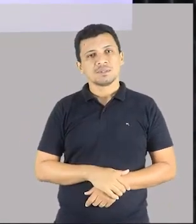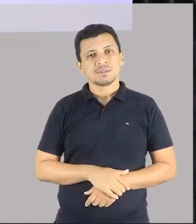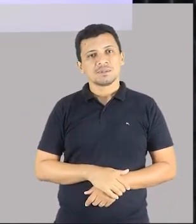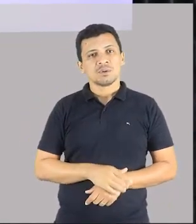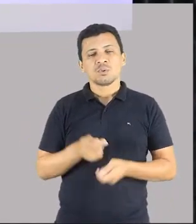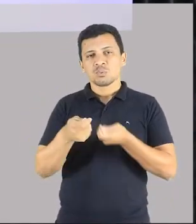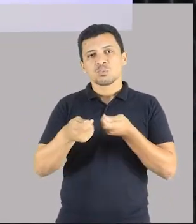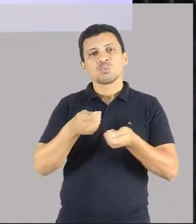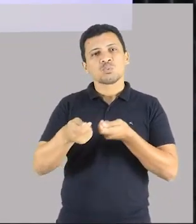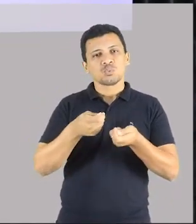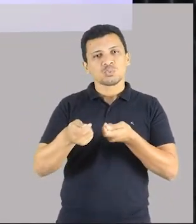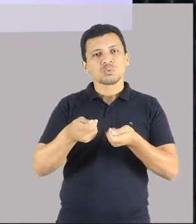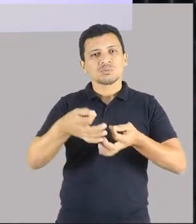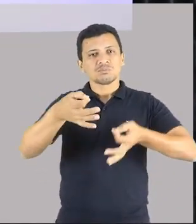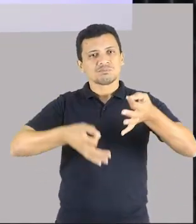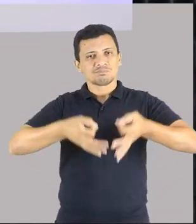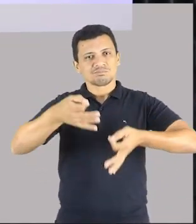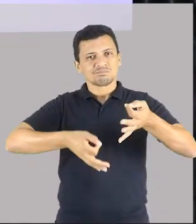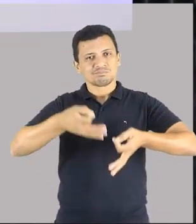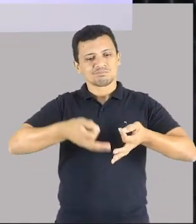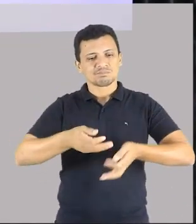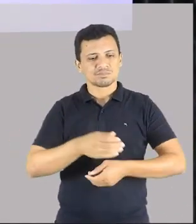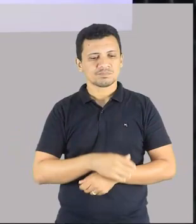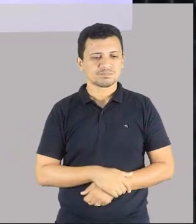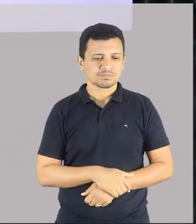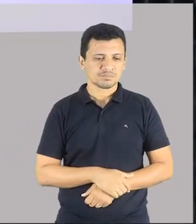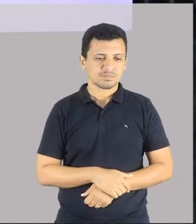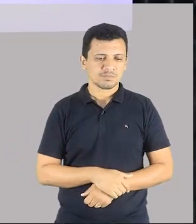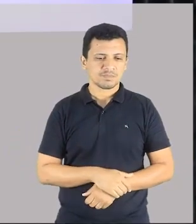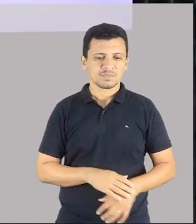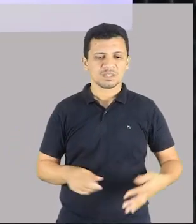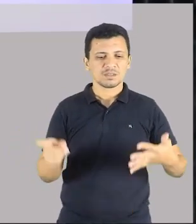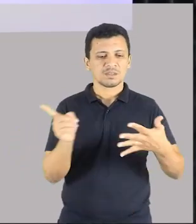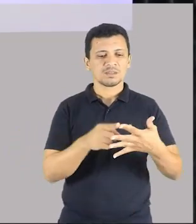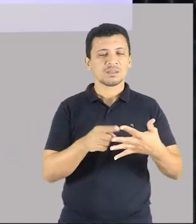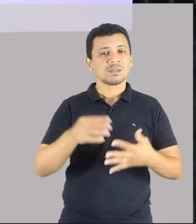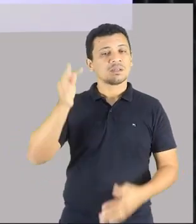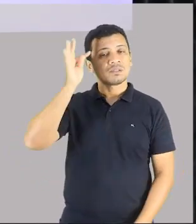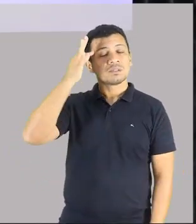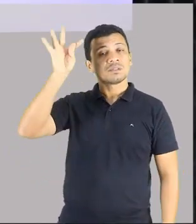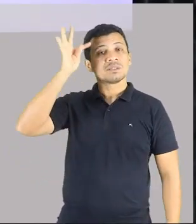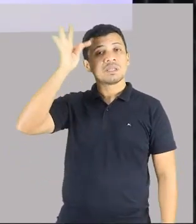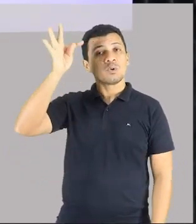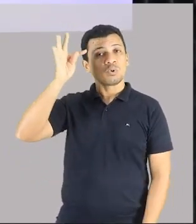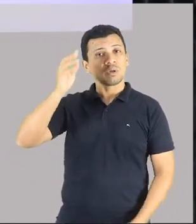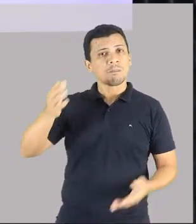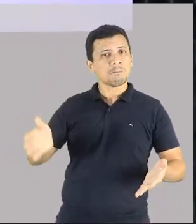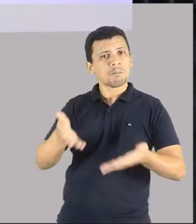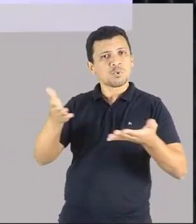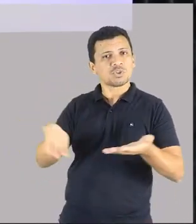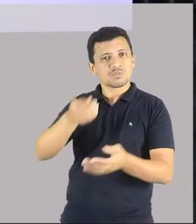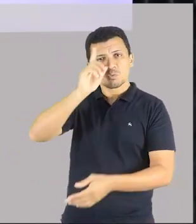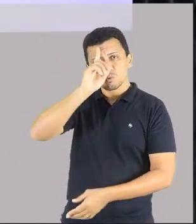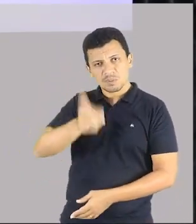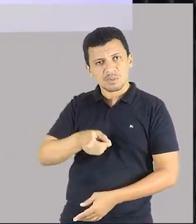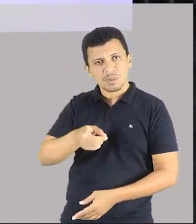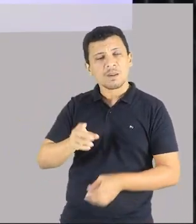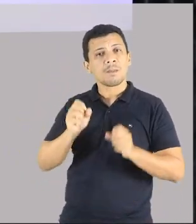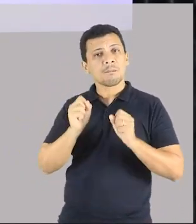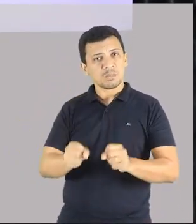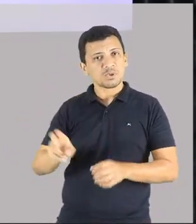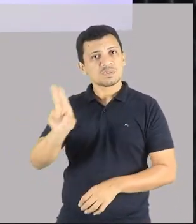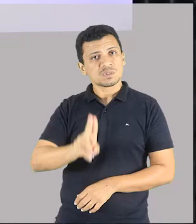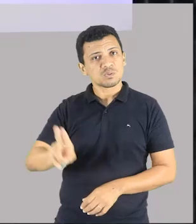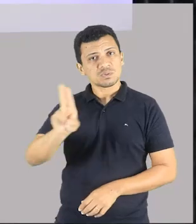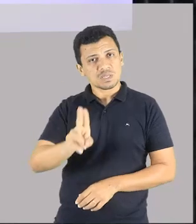ao controle judicial e o controle desses atos. Letra B. A teoria dos motivos determinantes pode ser